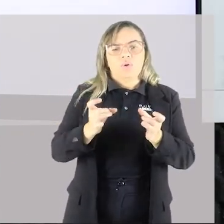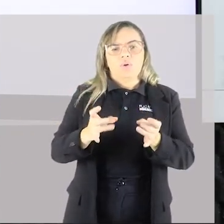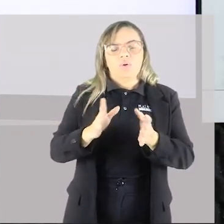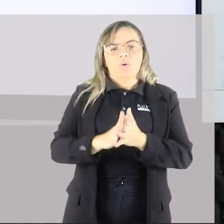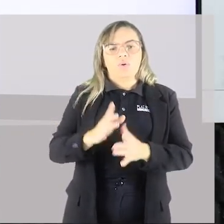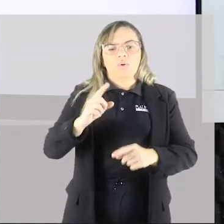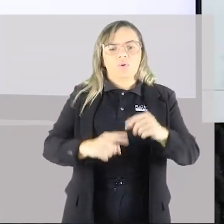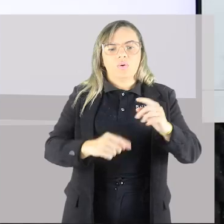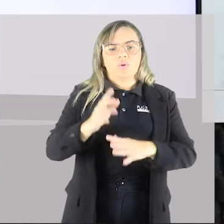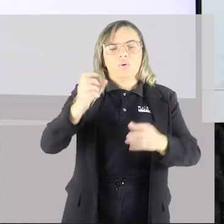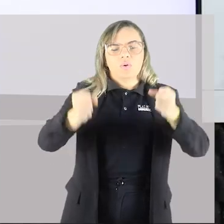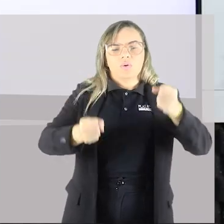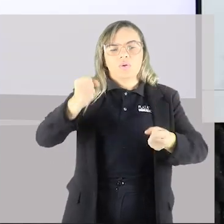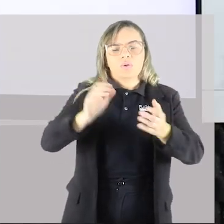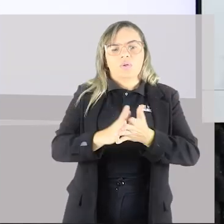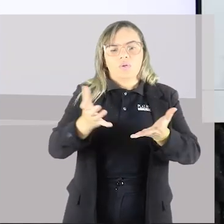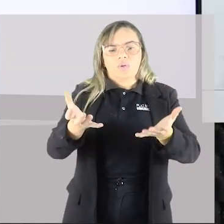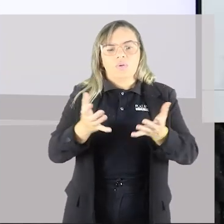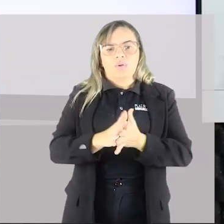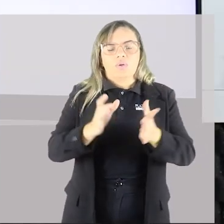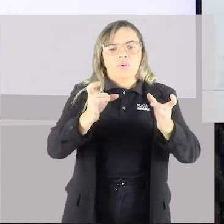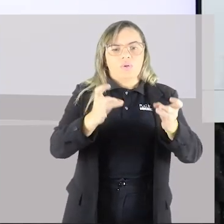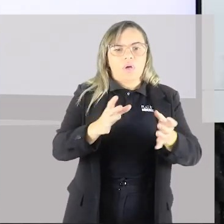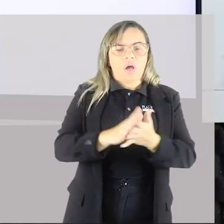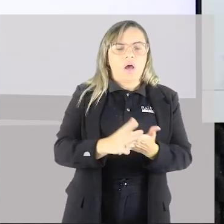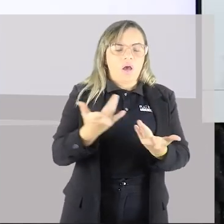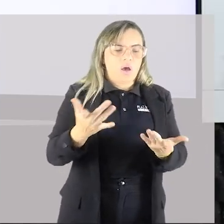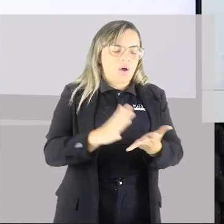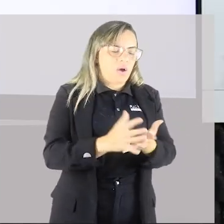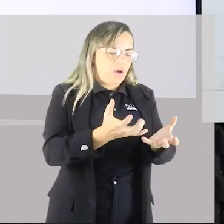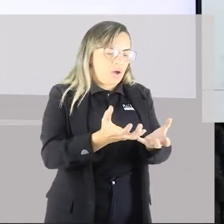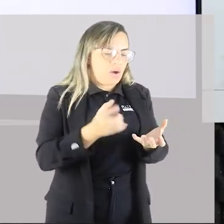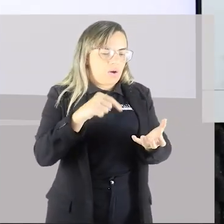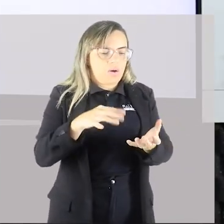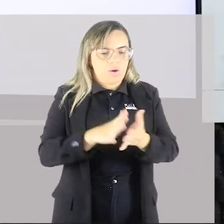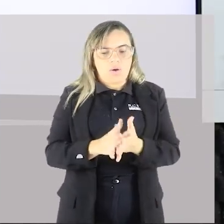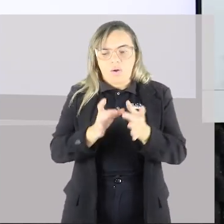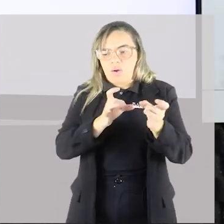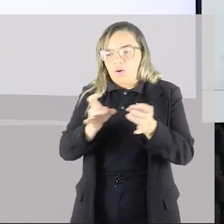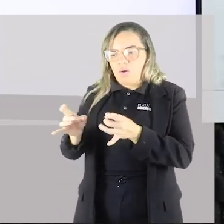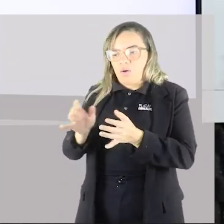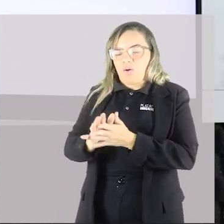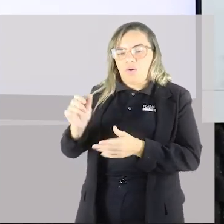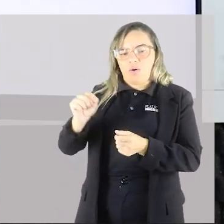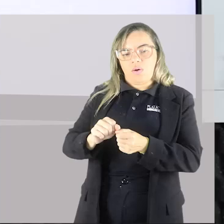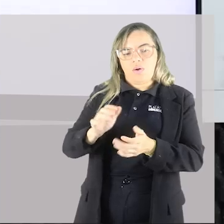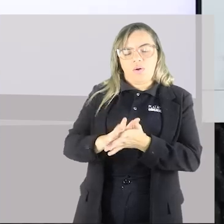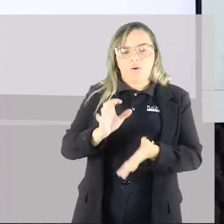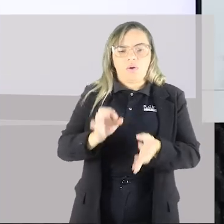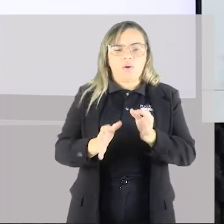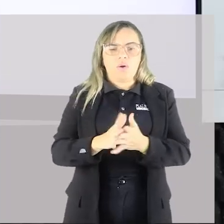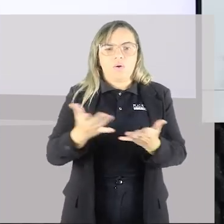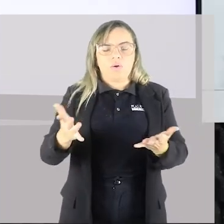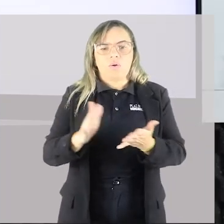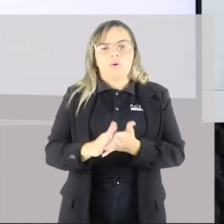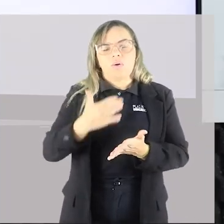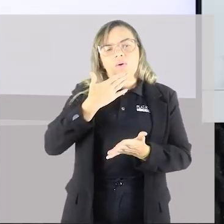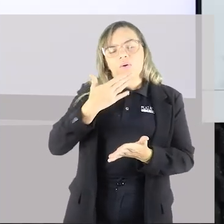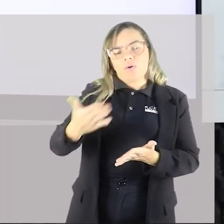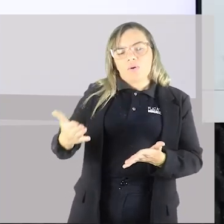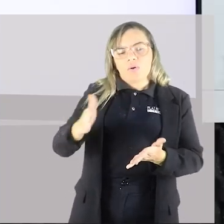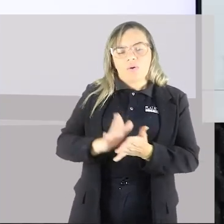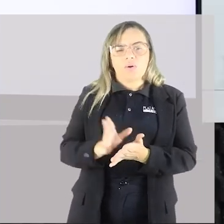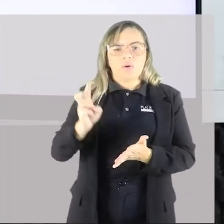mercadoria, da encomenda, da produção justa, do marketing, de